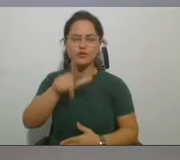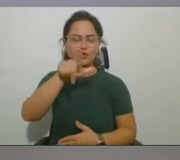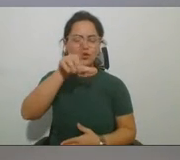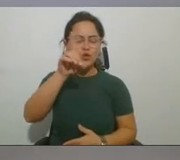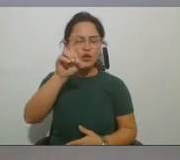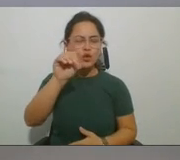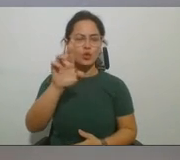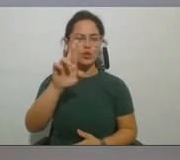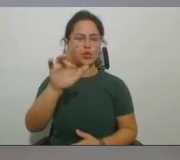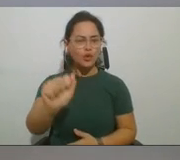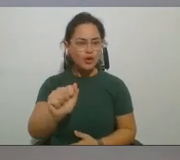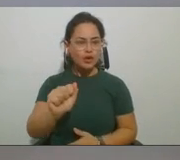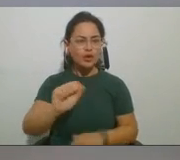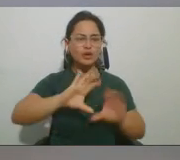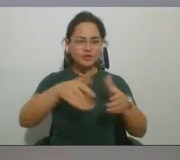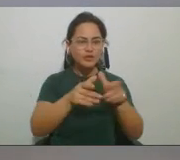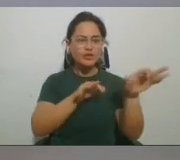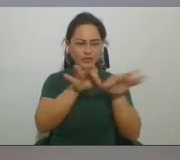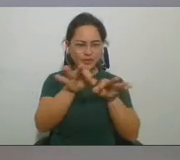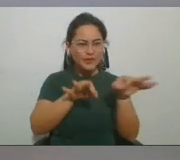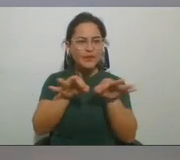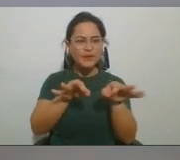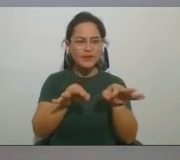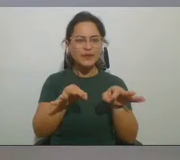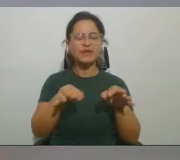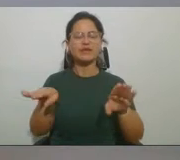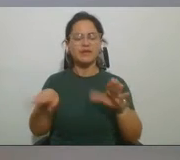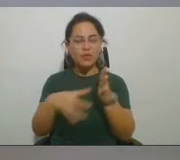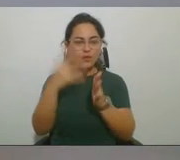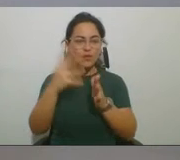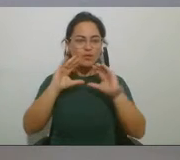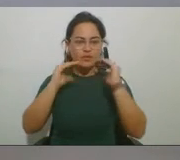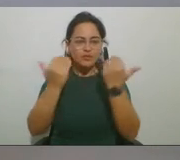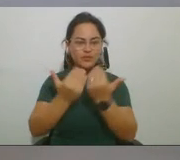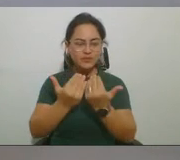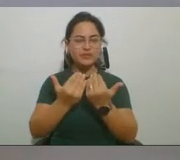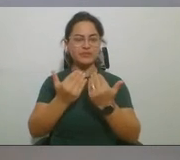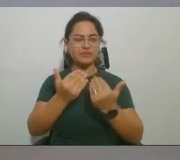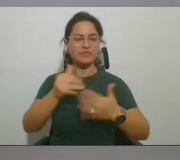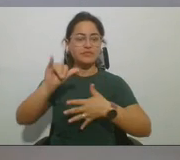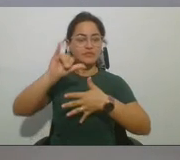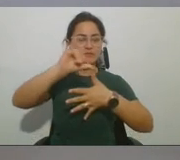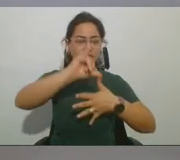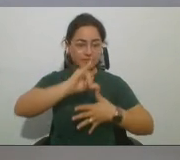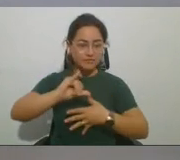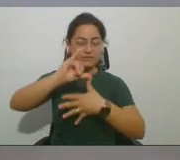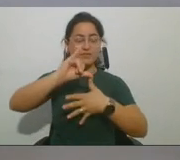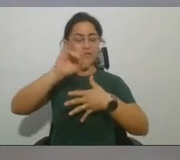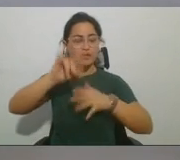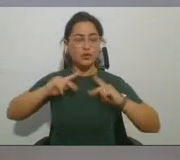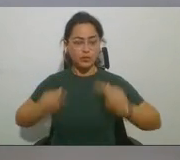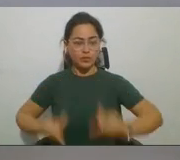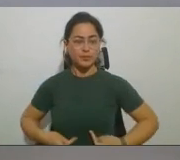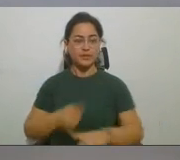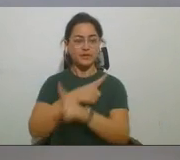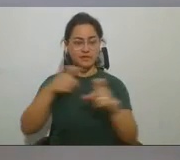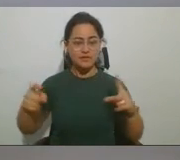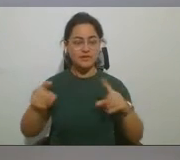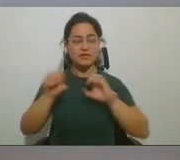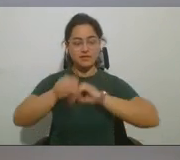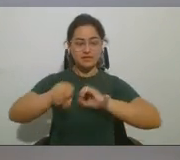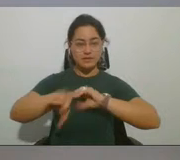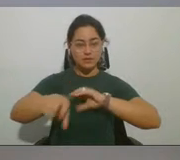Agora, em nome da comissão organizadora do 4º Congresso Ibero-Americano de Humanidades, Ciências